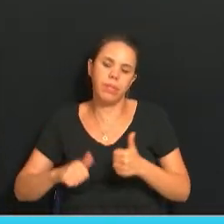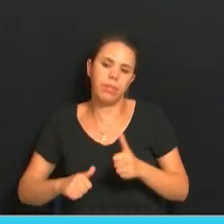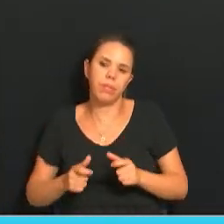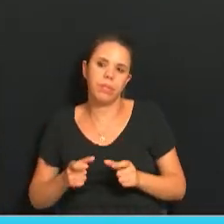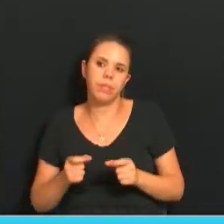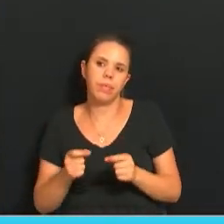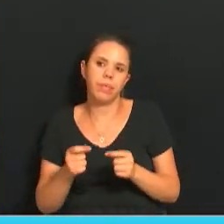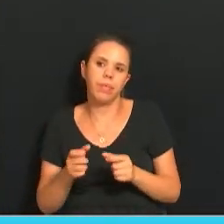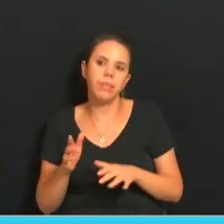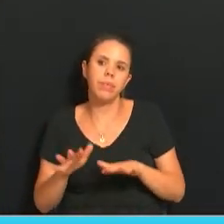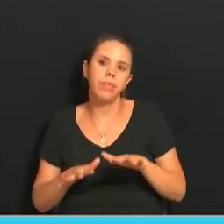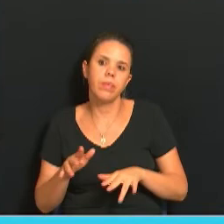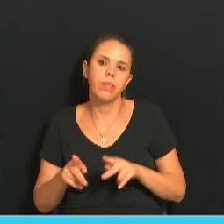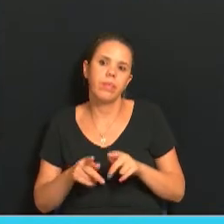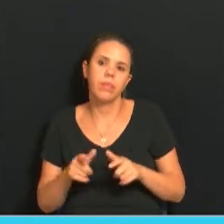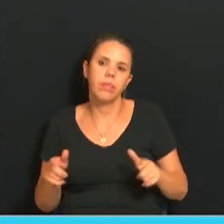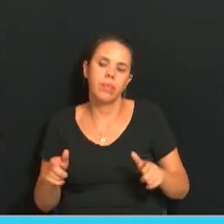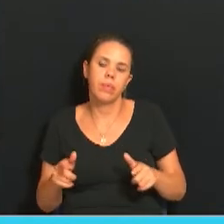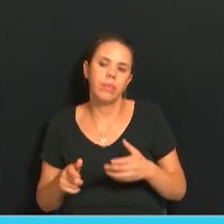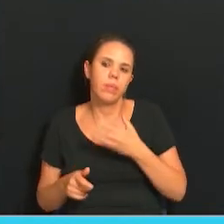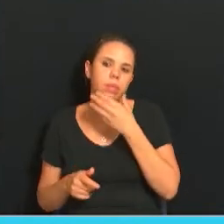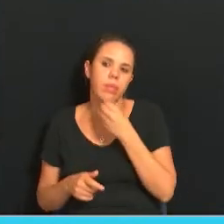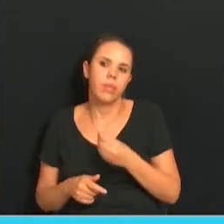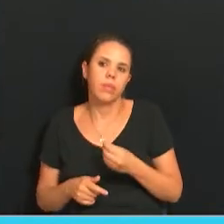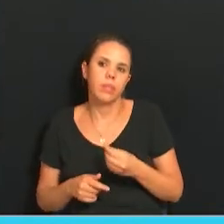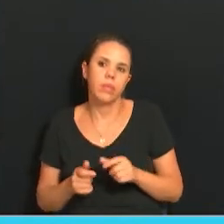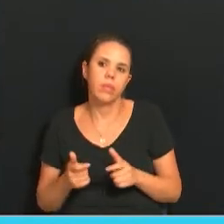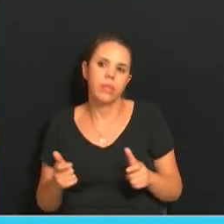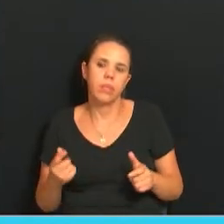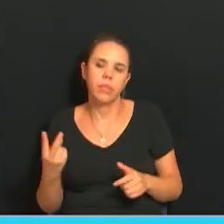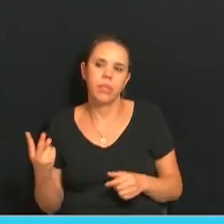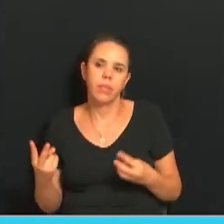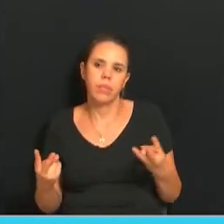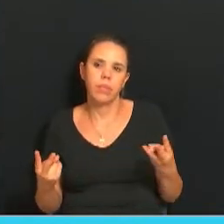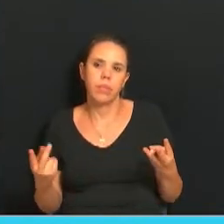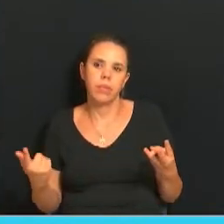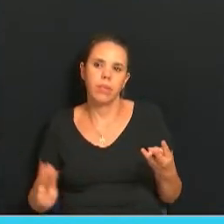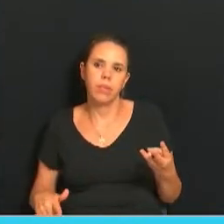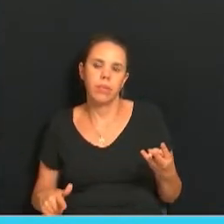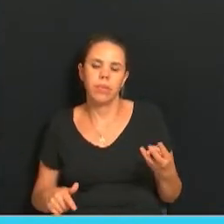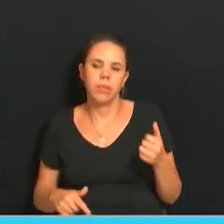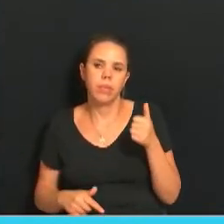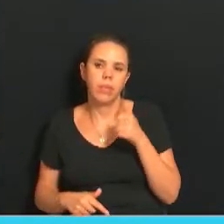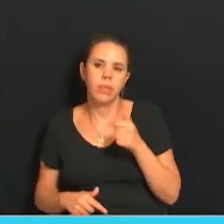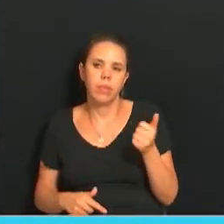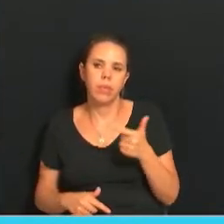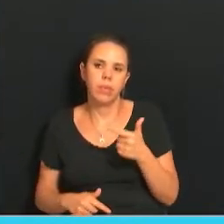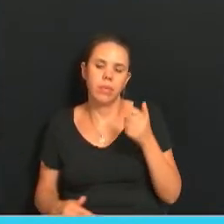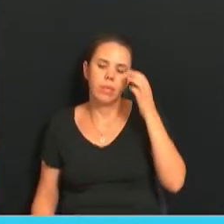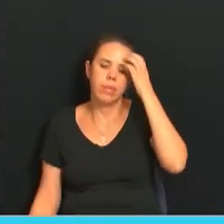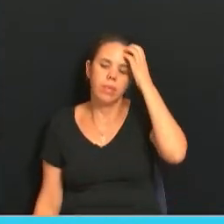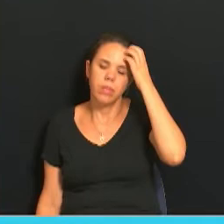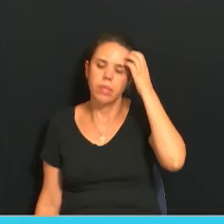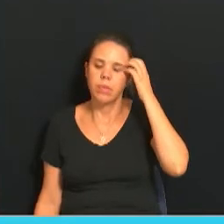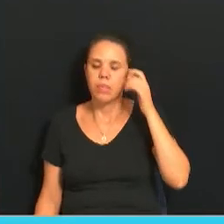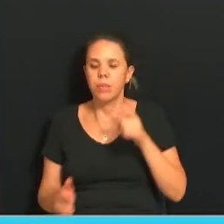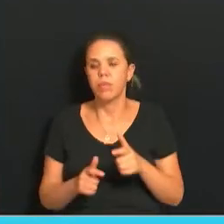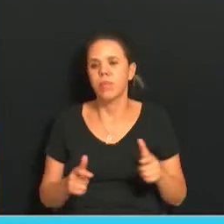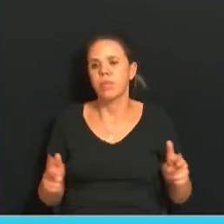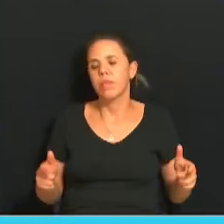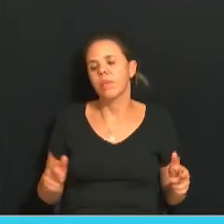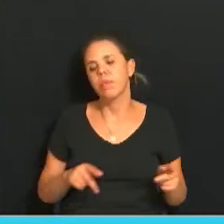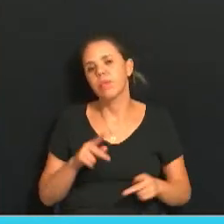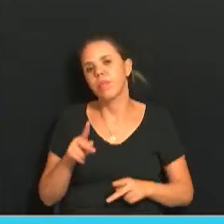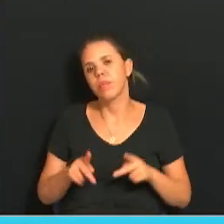a maioria das pessoas é homem, na proporção de 2 a 3 vezes mais do que mulheres, e a maioria dessas